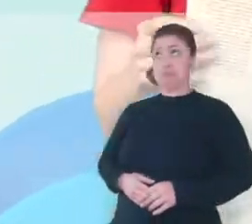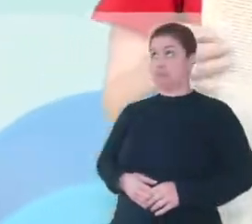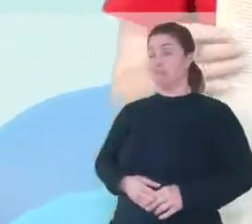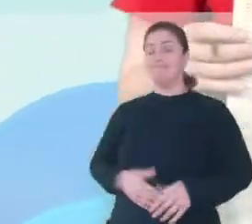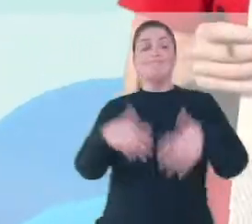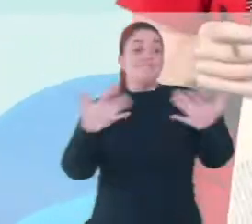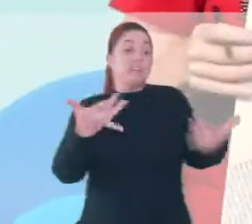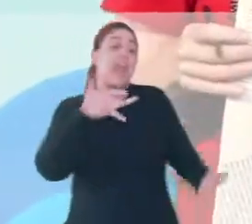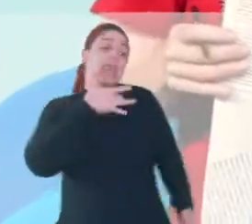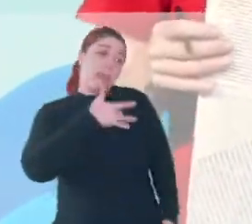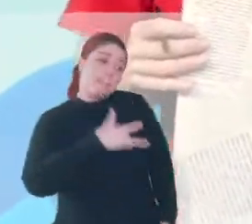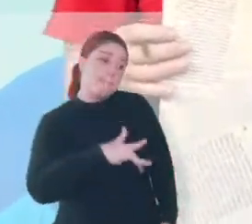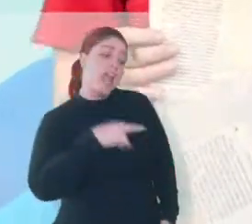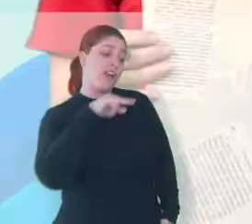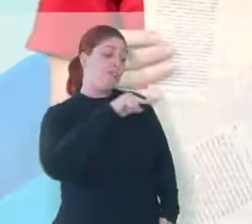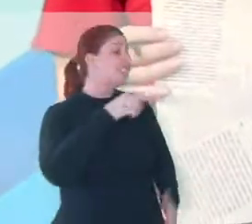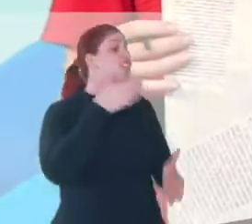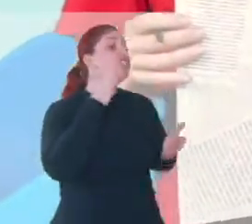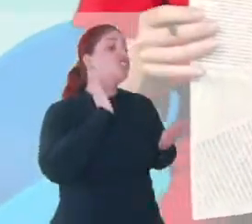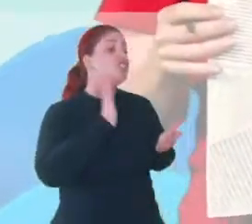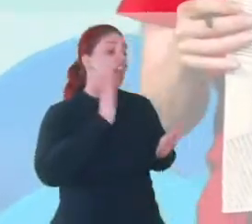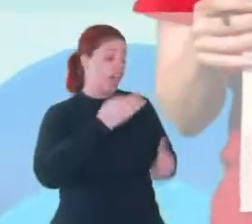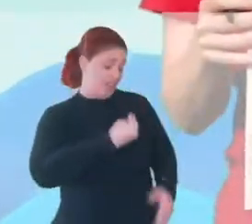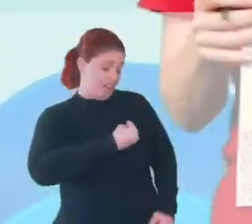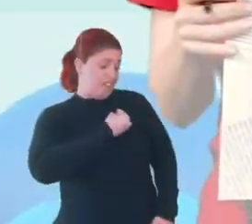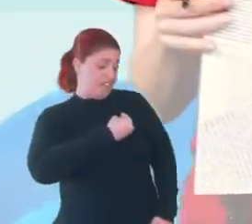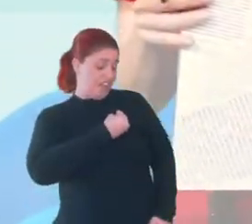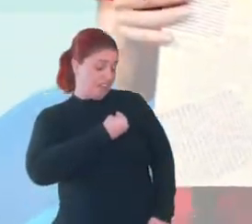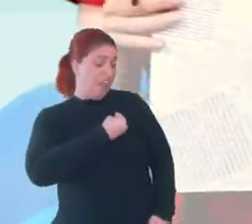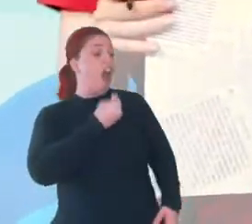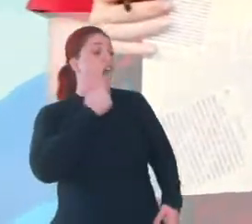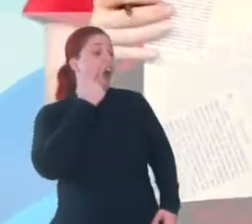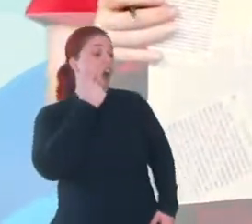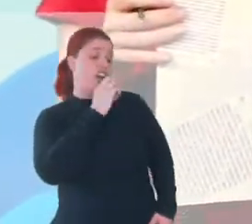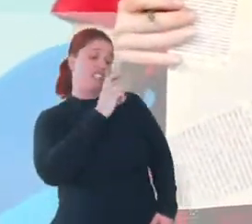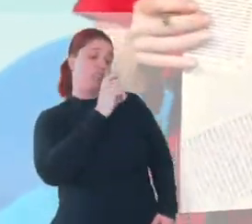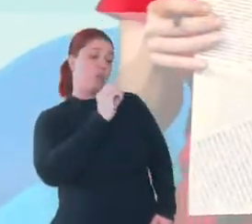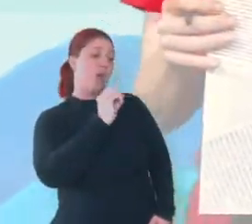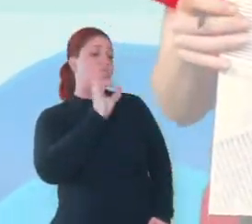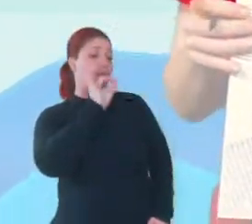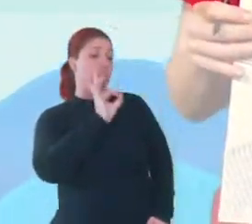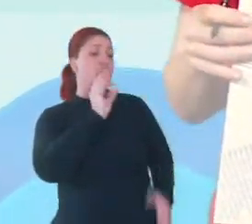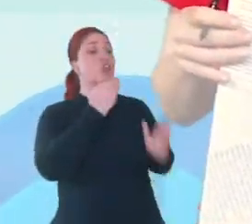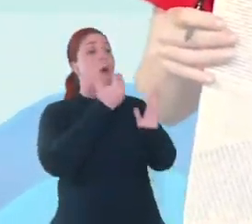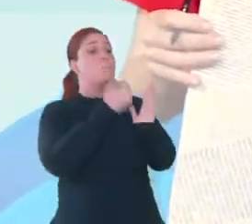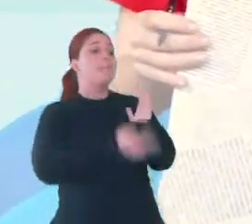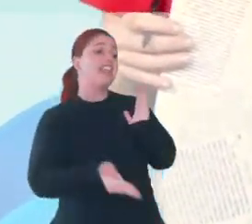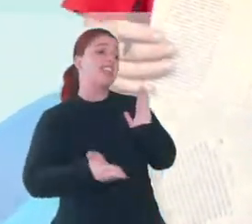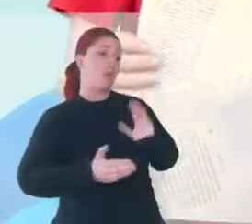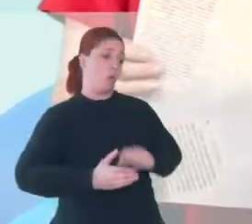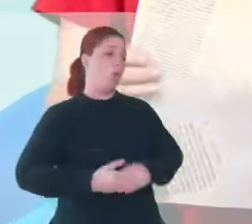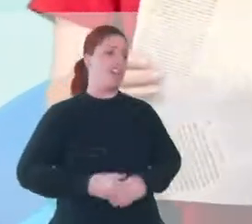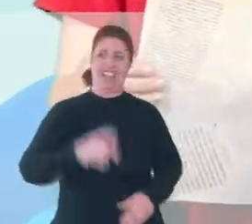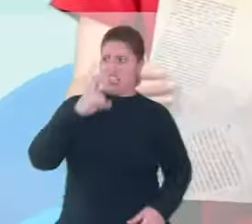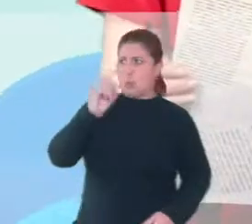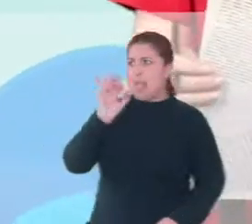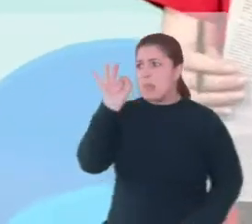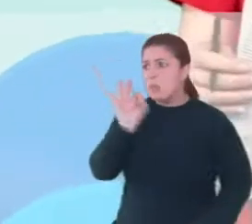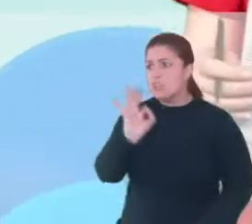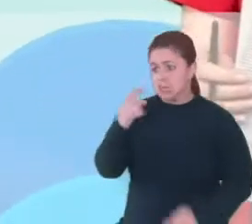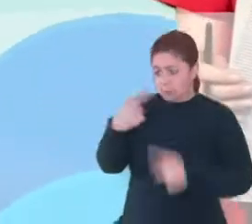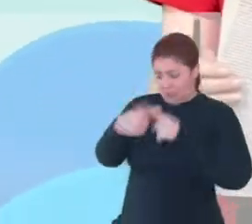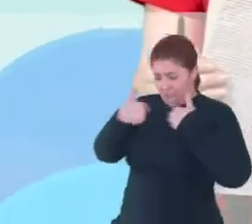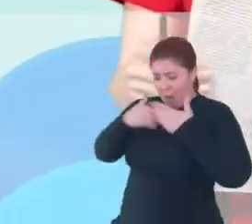pena. Nesse caso, o senhor perdeu 50% da sua vida. 50%? Só porque eu não